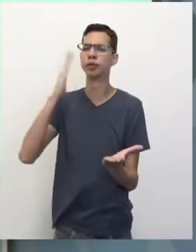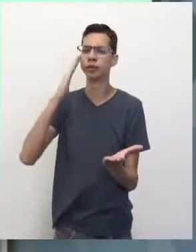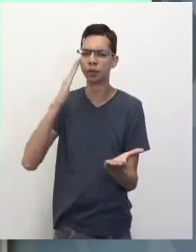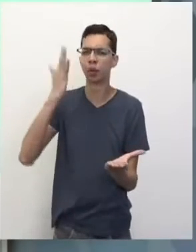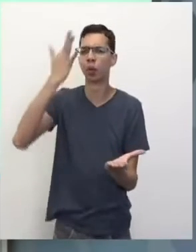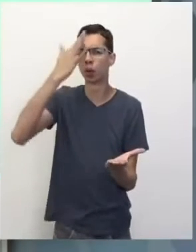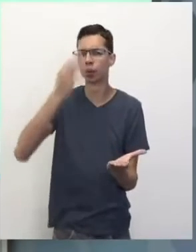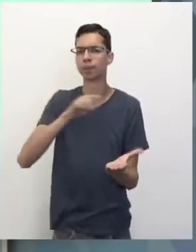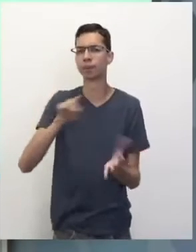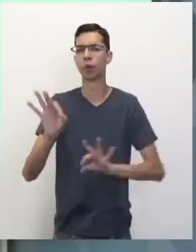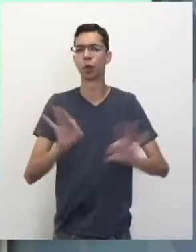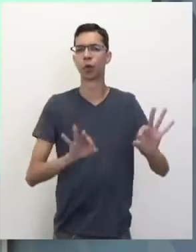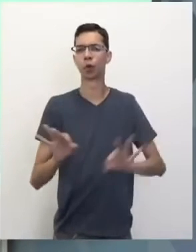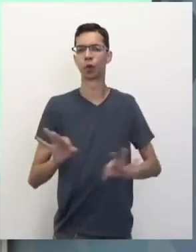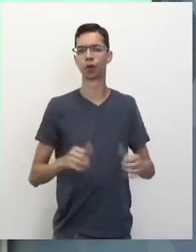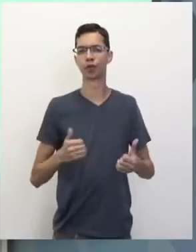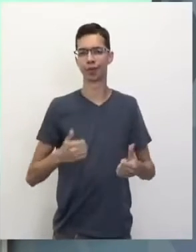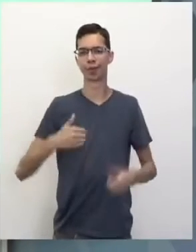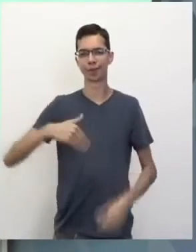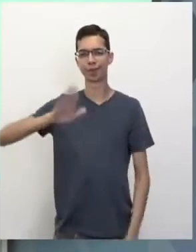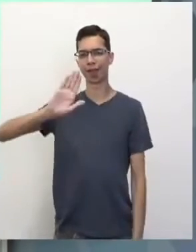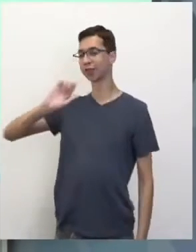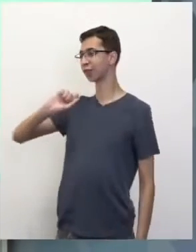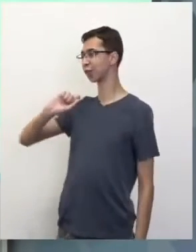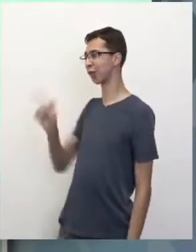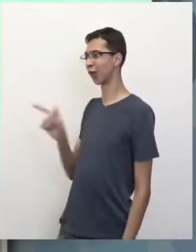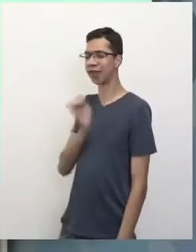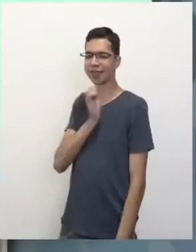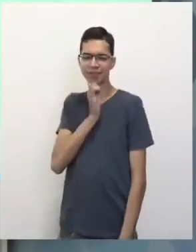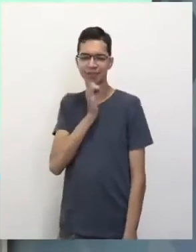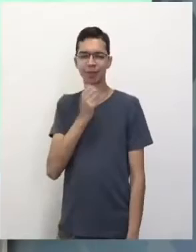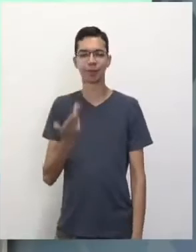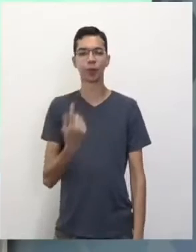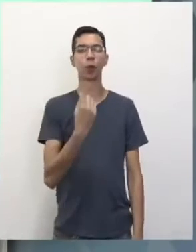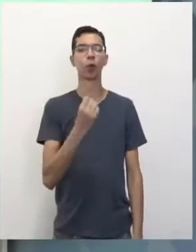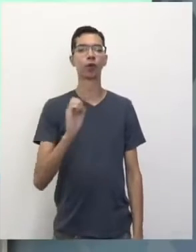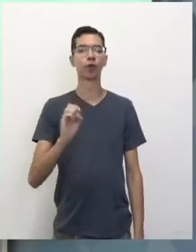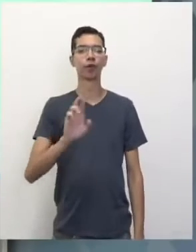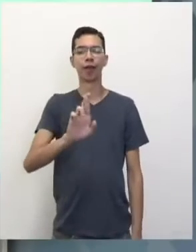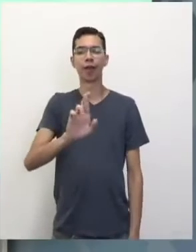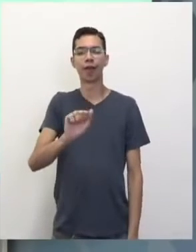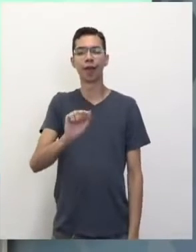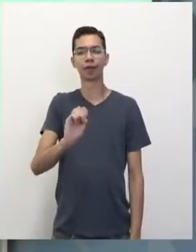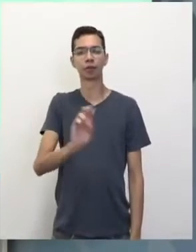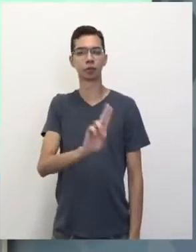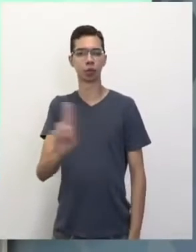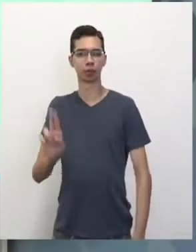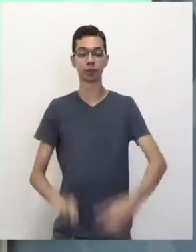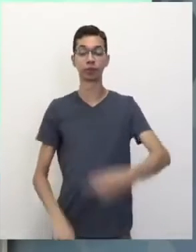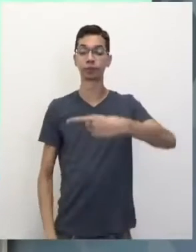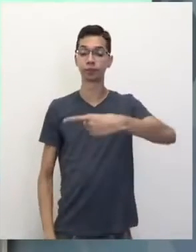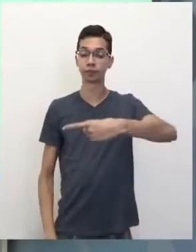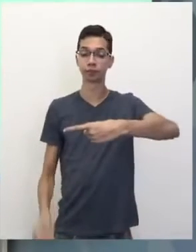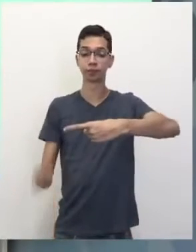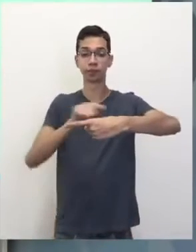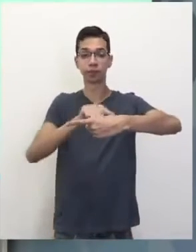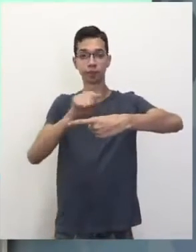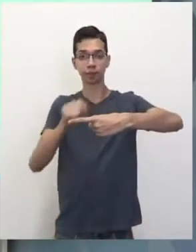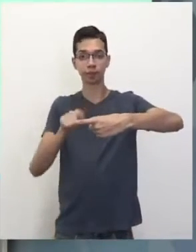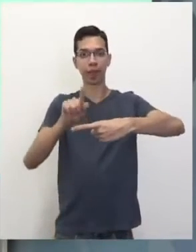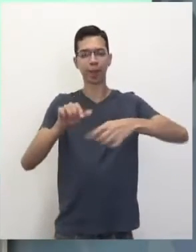do que eu, inclusive. Coloca aí, 180 graus é o ângulo raso. Então, toda a metade de uma circunferência completa, a